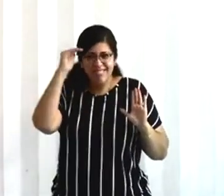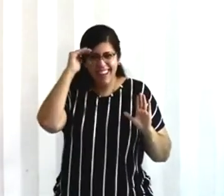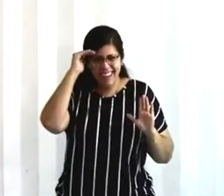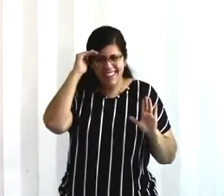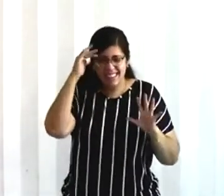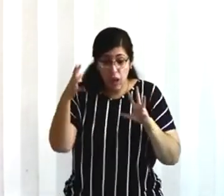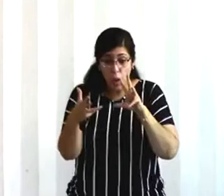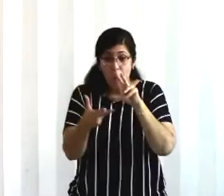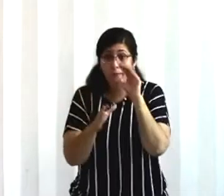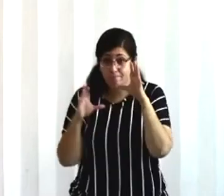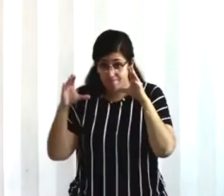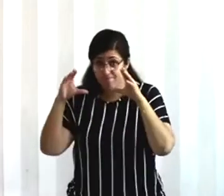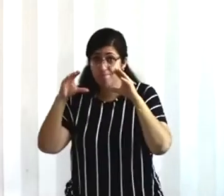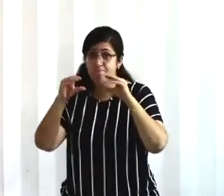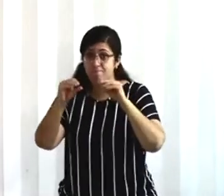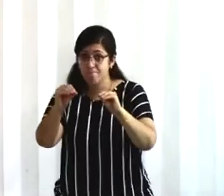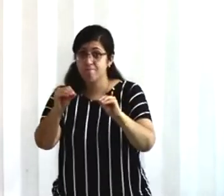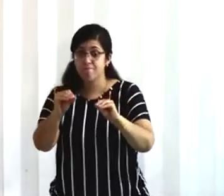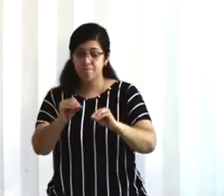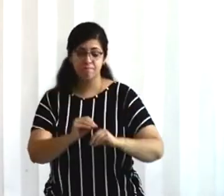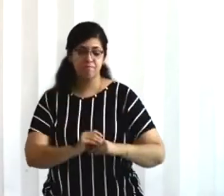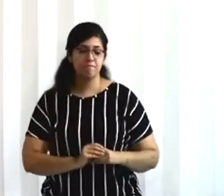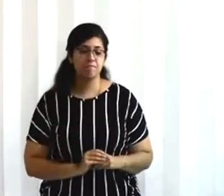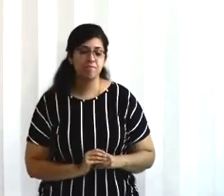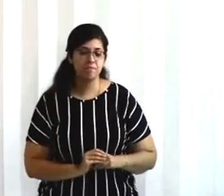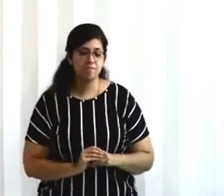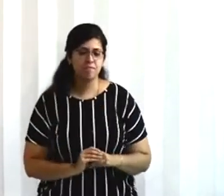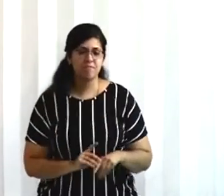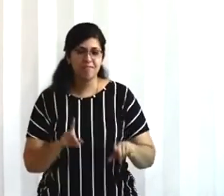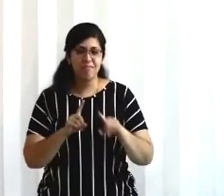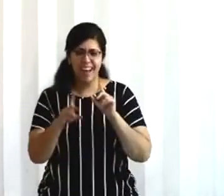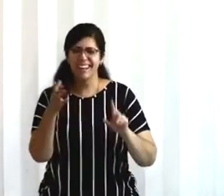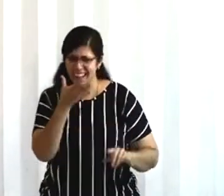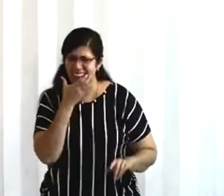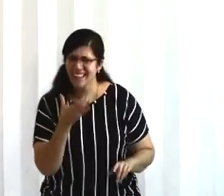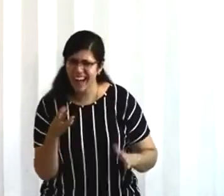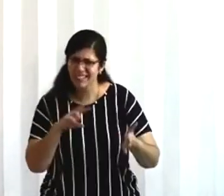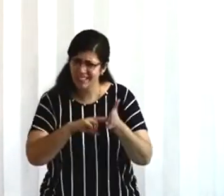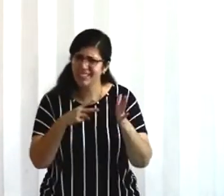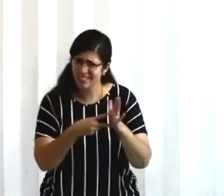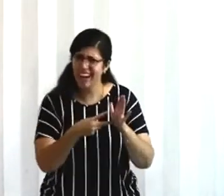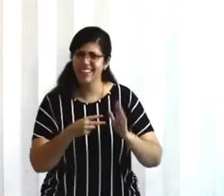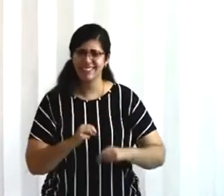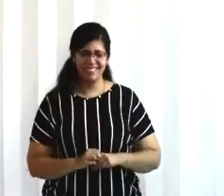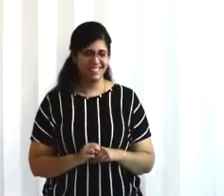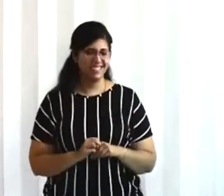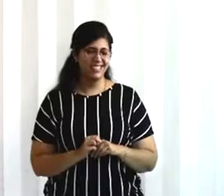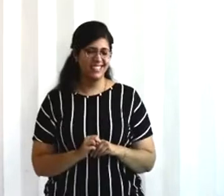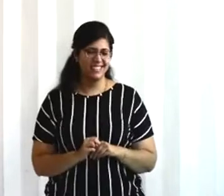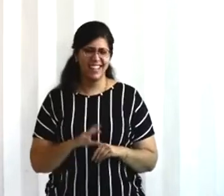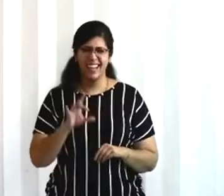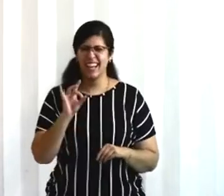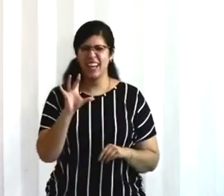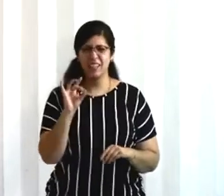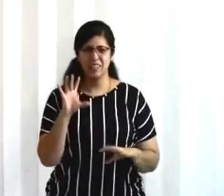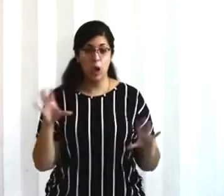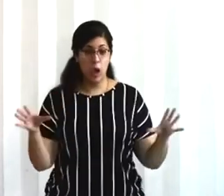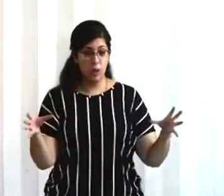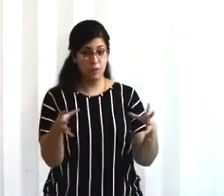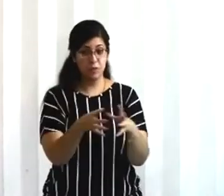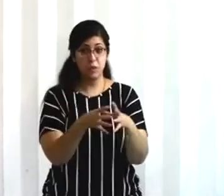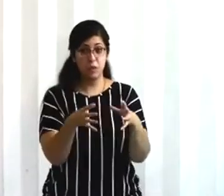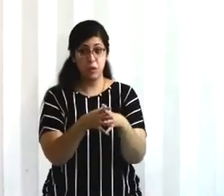de trevas. O Natal é isso. O Natal não é apenas uma reunião em